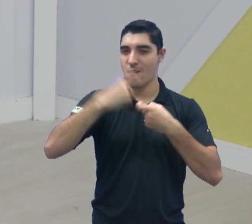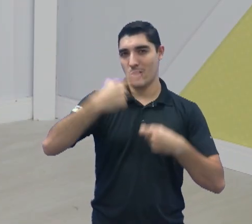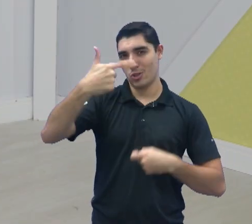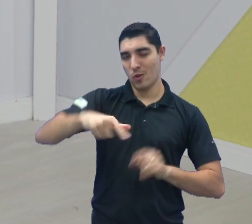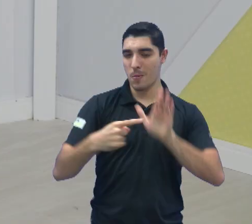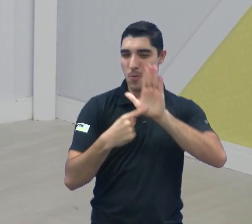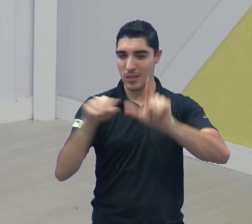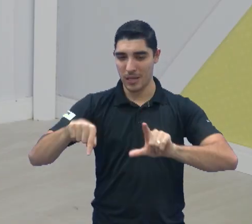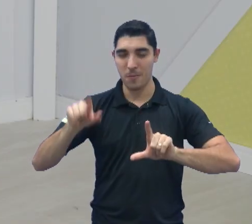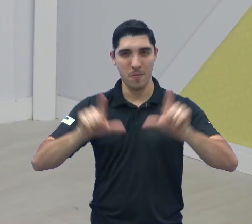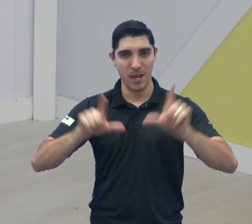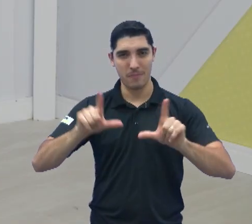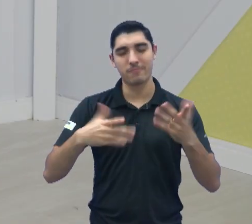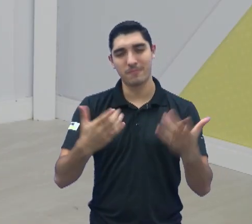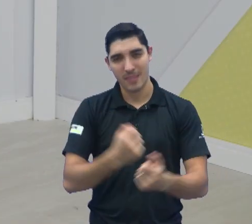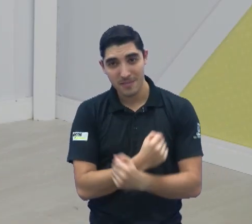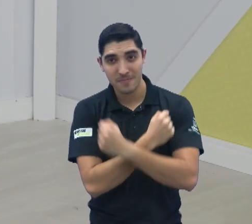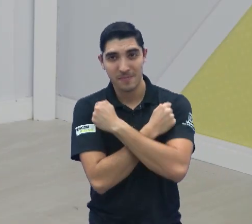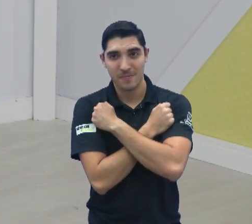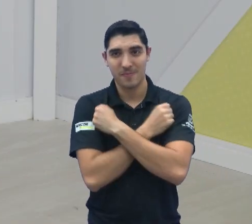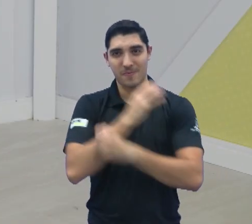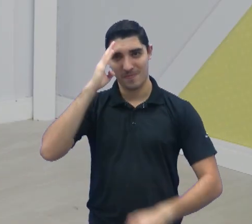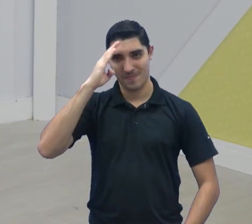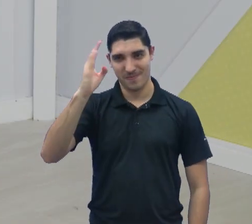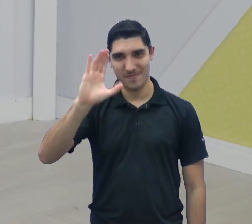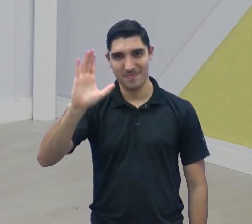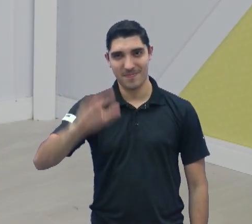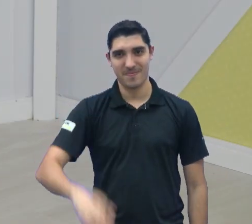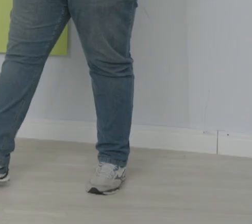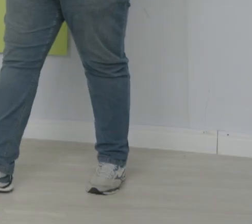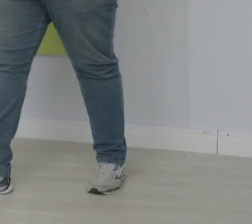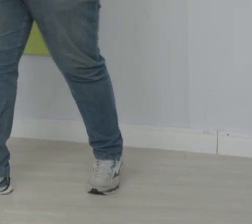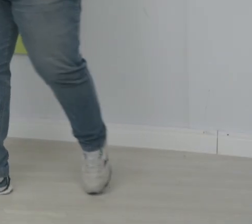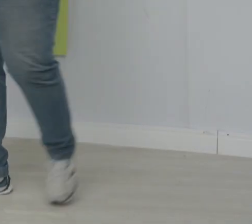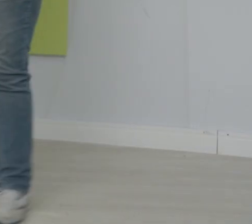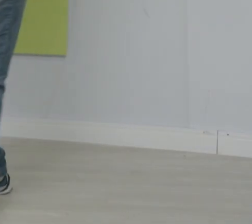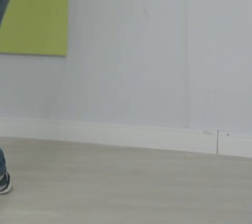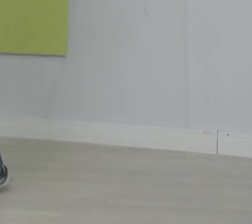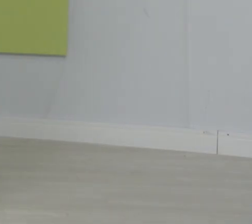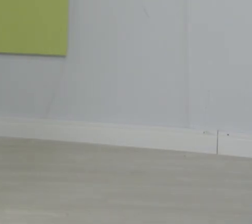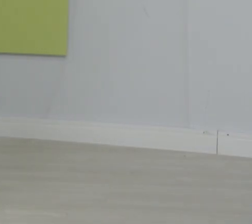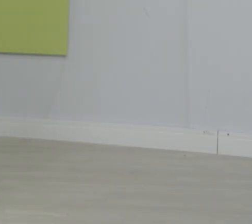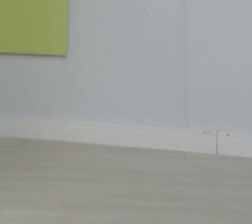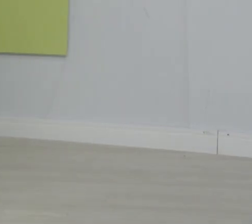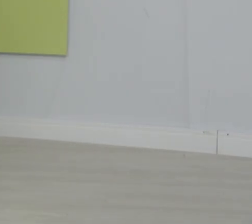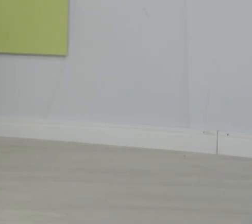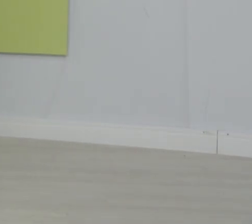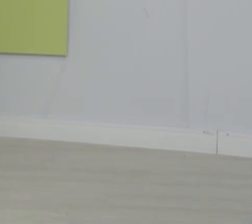cidade. De minha parte, grande abraço, até sexta. Tchau, tchau.